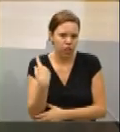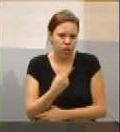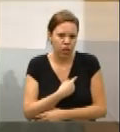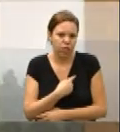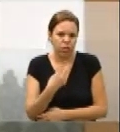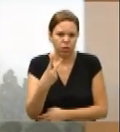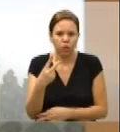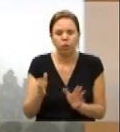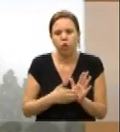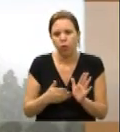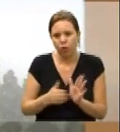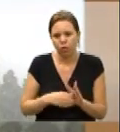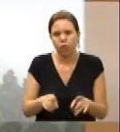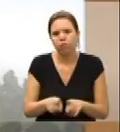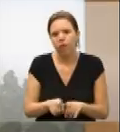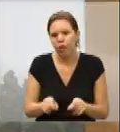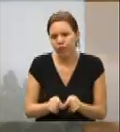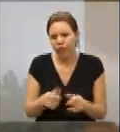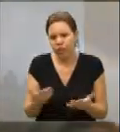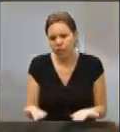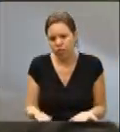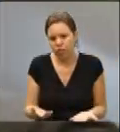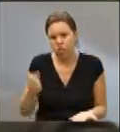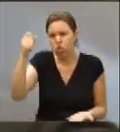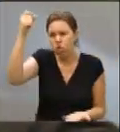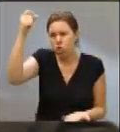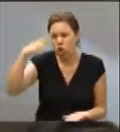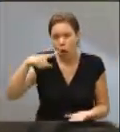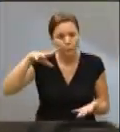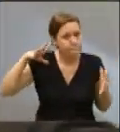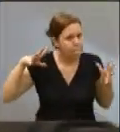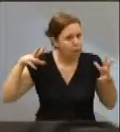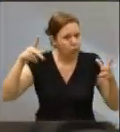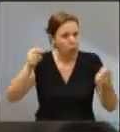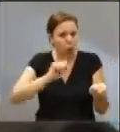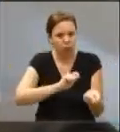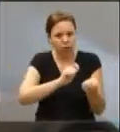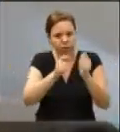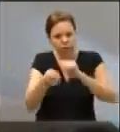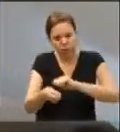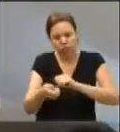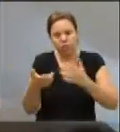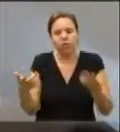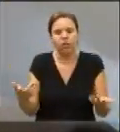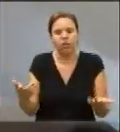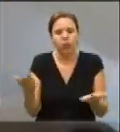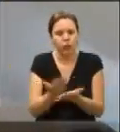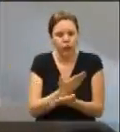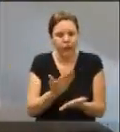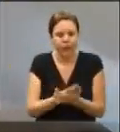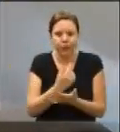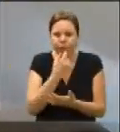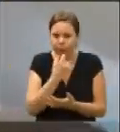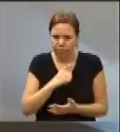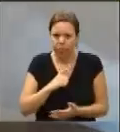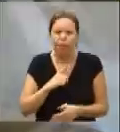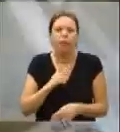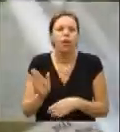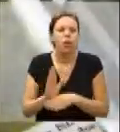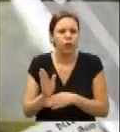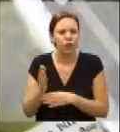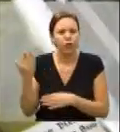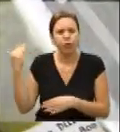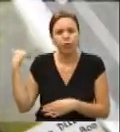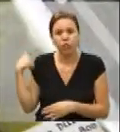segunda proposta. Exatamente, também, que é O Sol para Todos, é uma adaptação do livro. Então tem um filme também muito